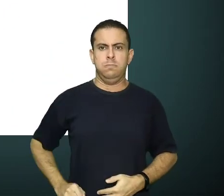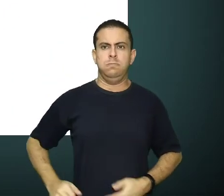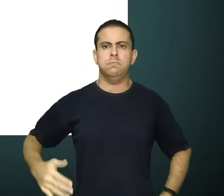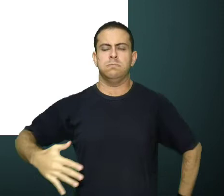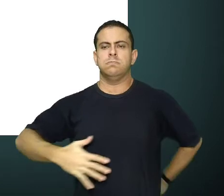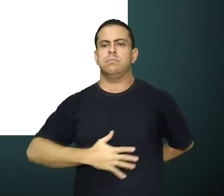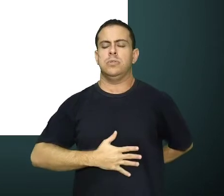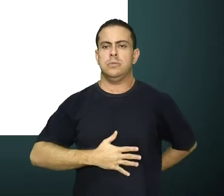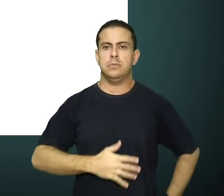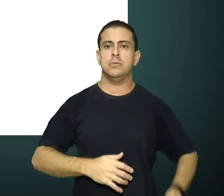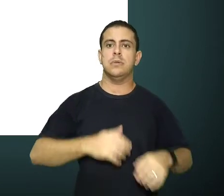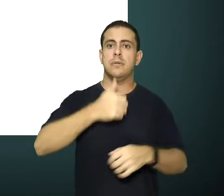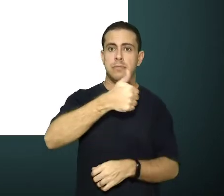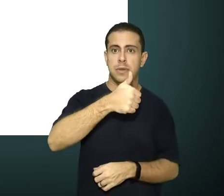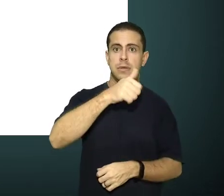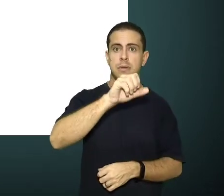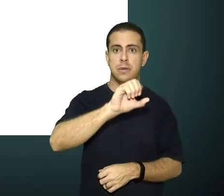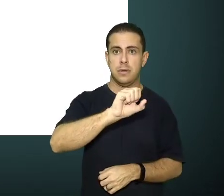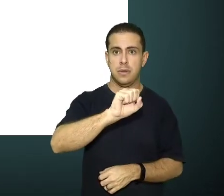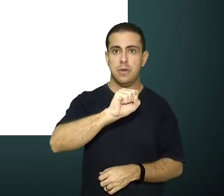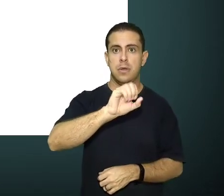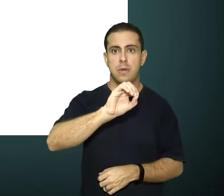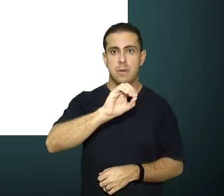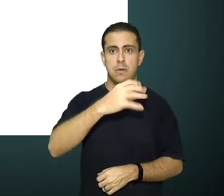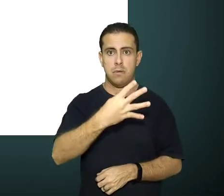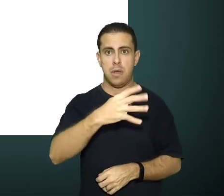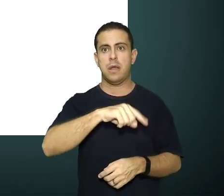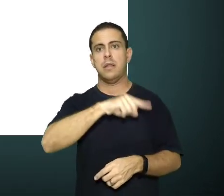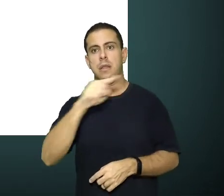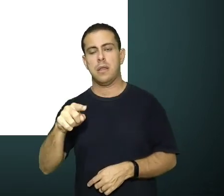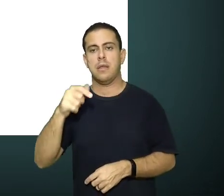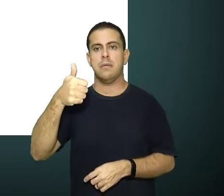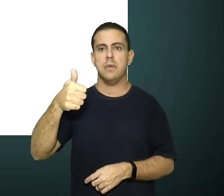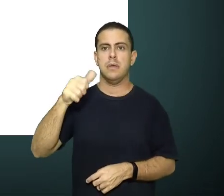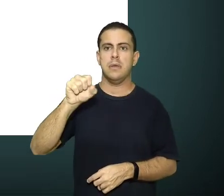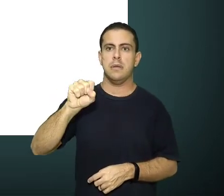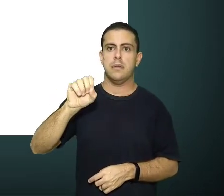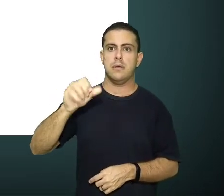de 1804 a 1815.